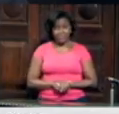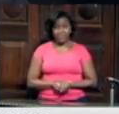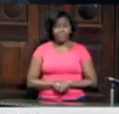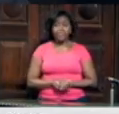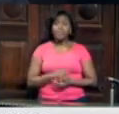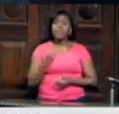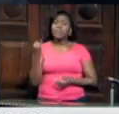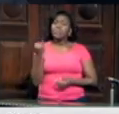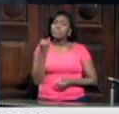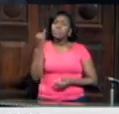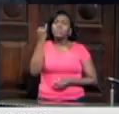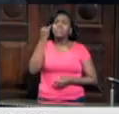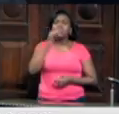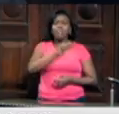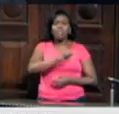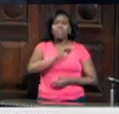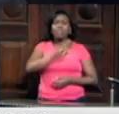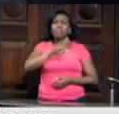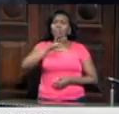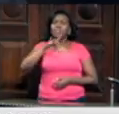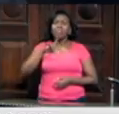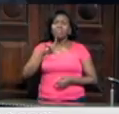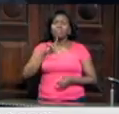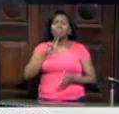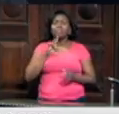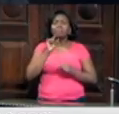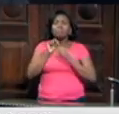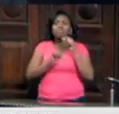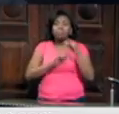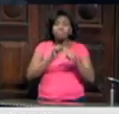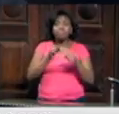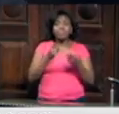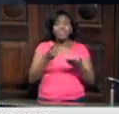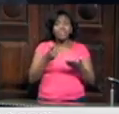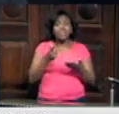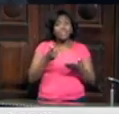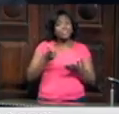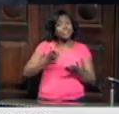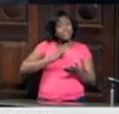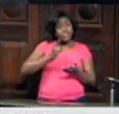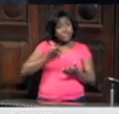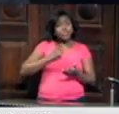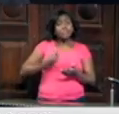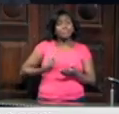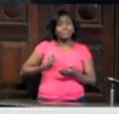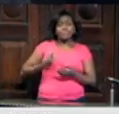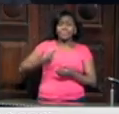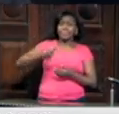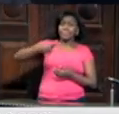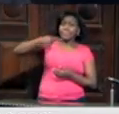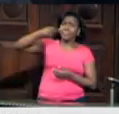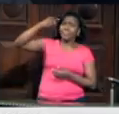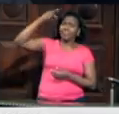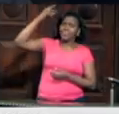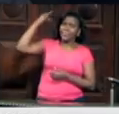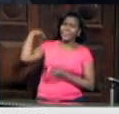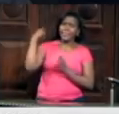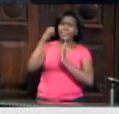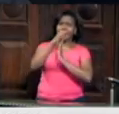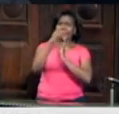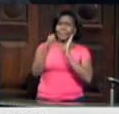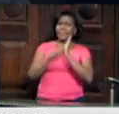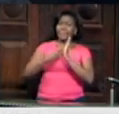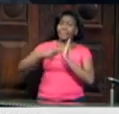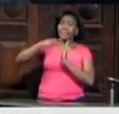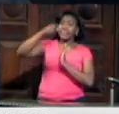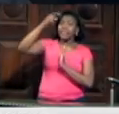A importância das academias não pode ser menoscabada. Elas existem já há muito tempo, há séculos, mas